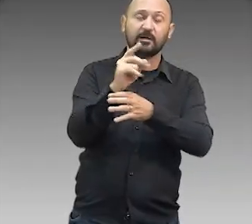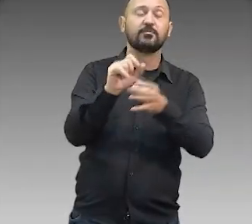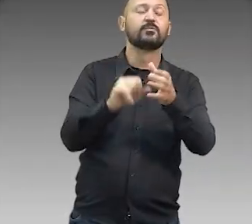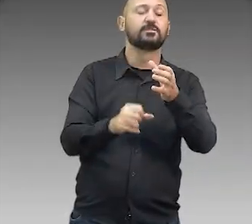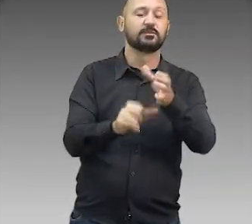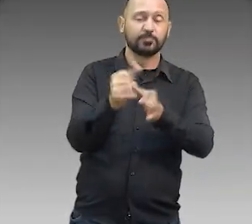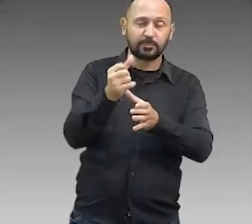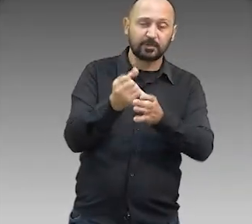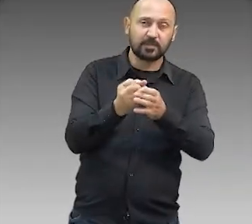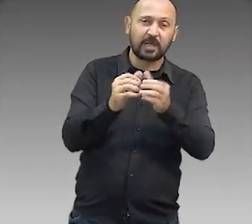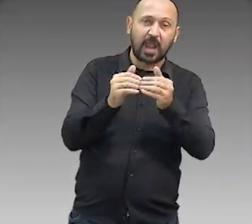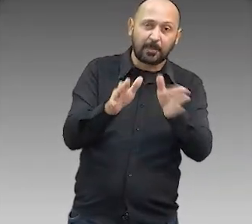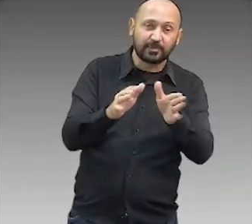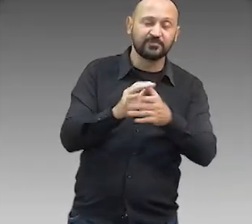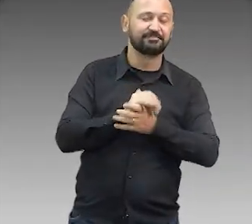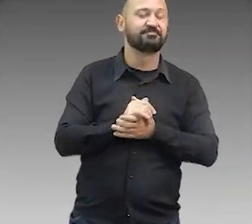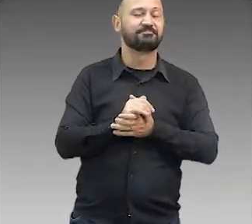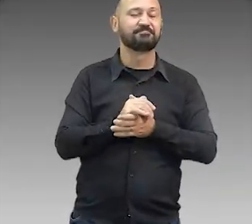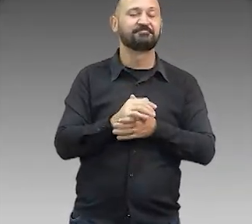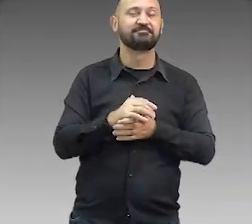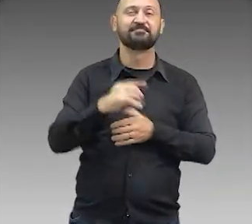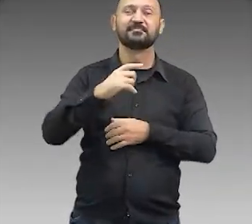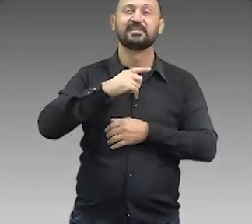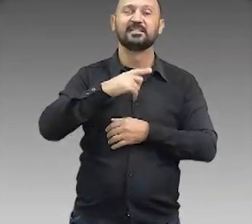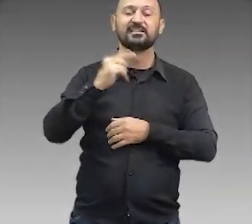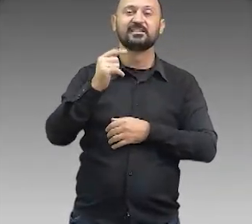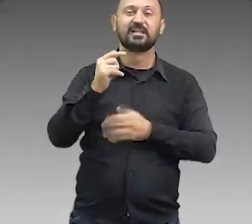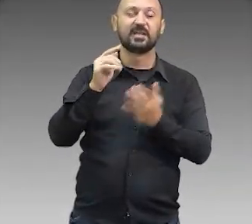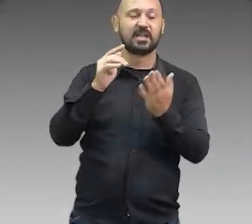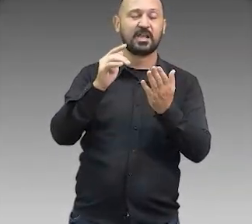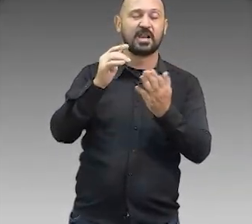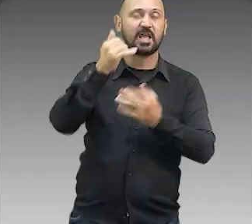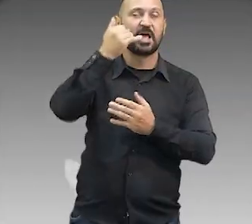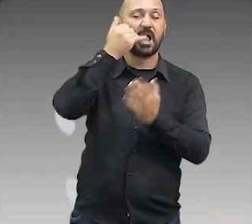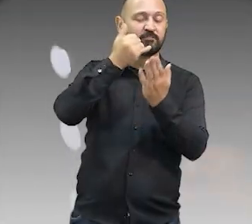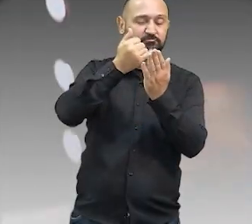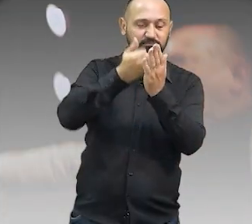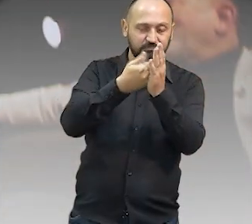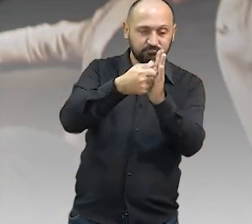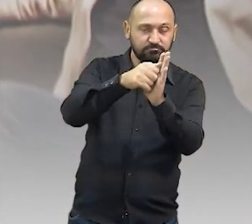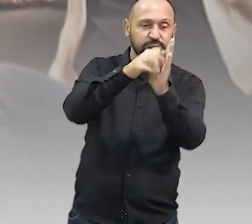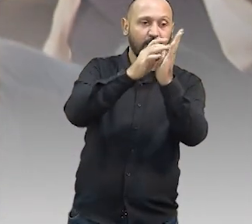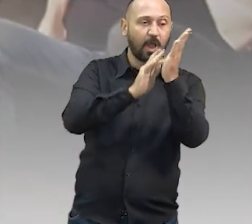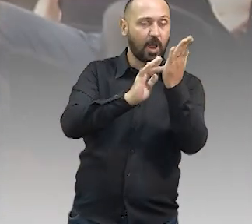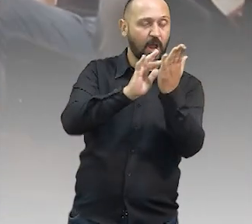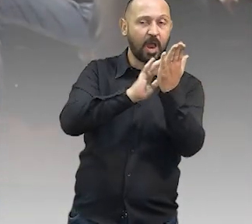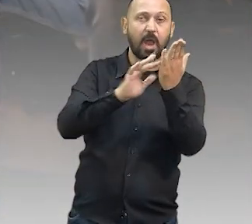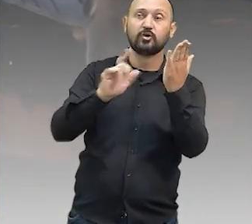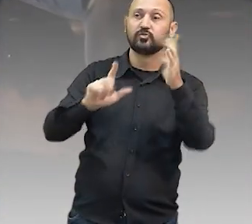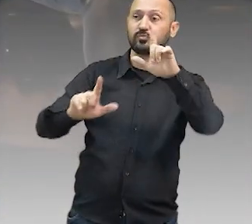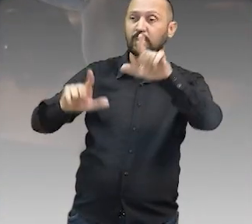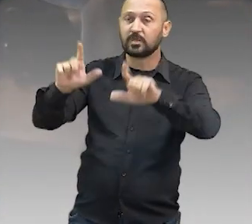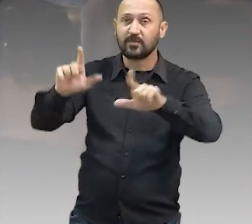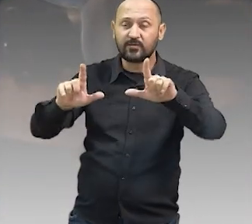celular digitalizou junto com televisão e vocês cresceram e colocaram o vídeo, colocaram o